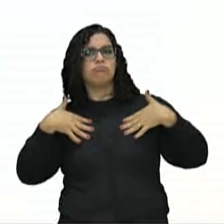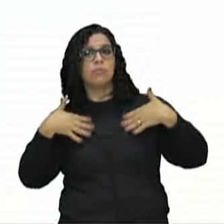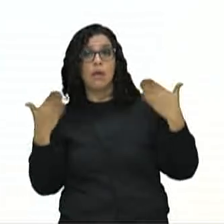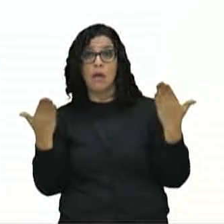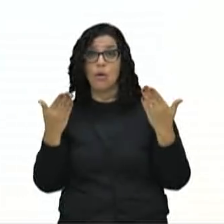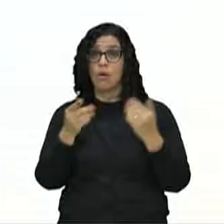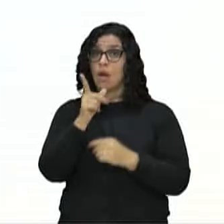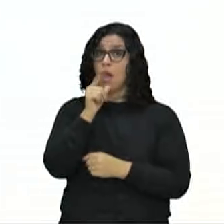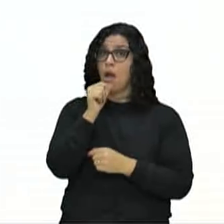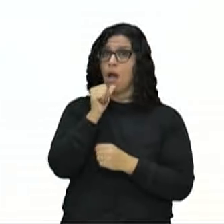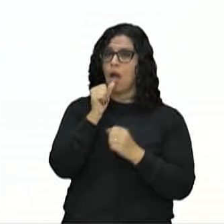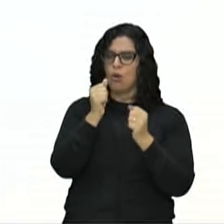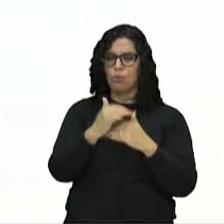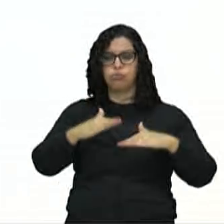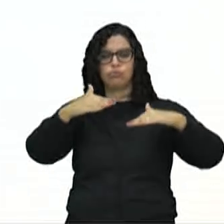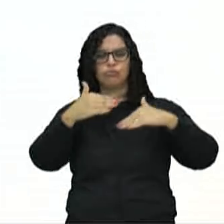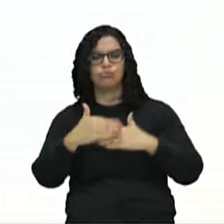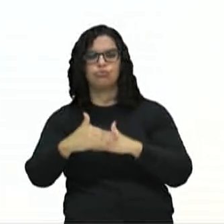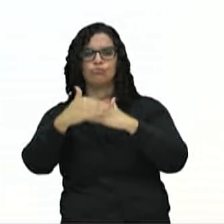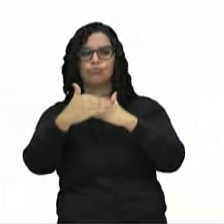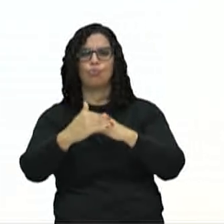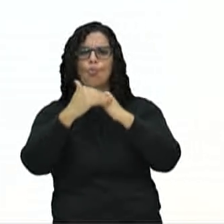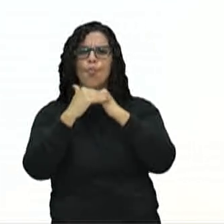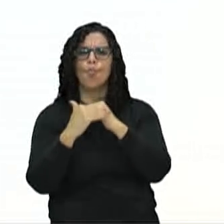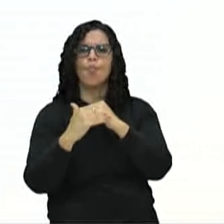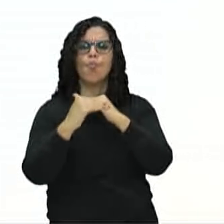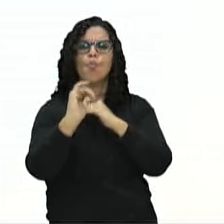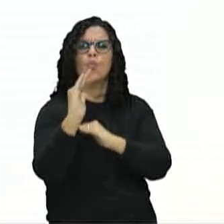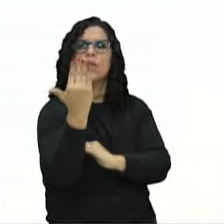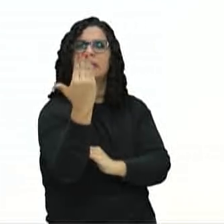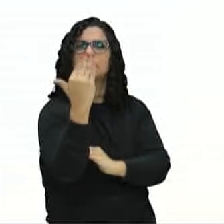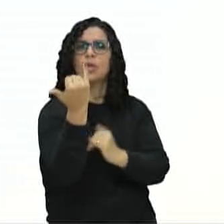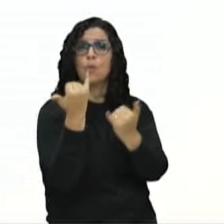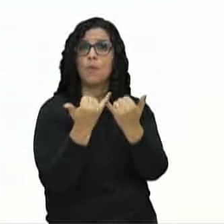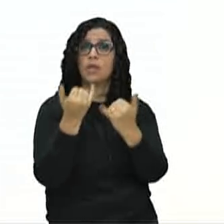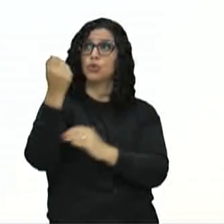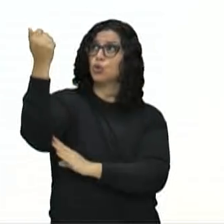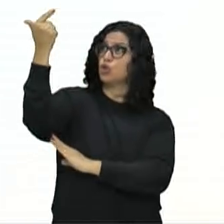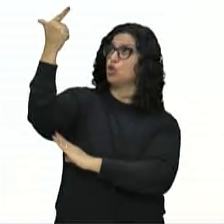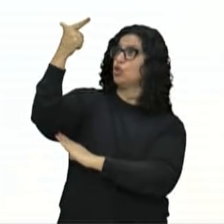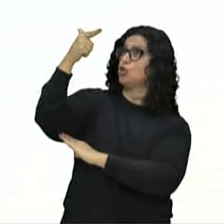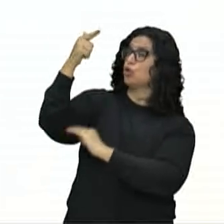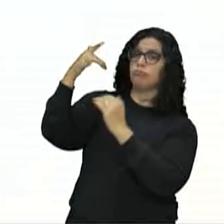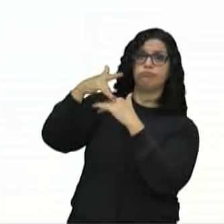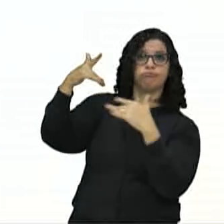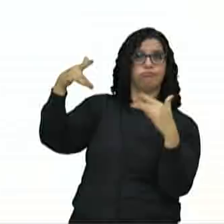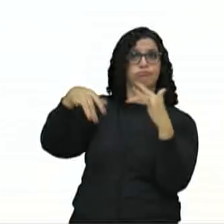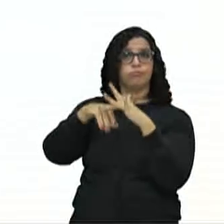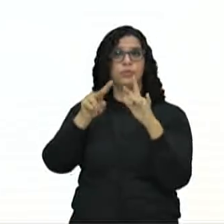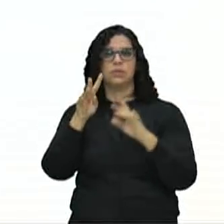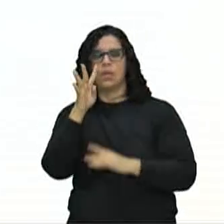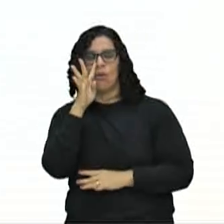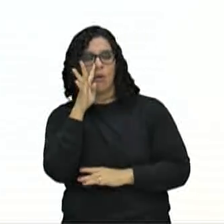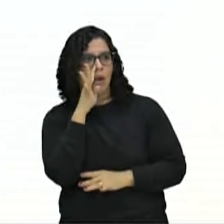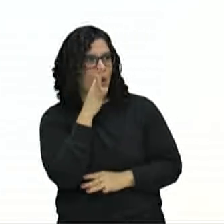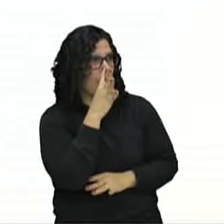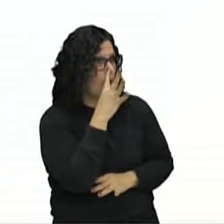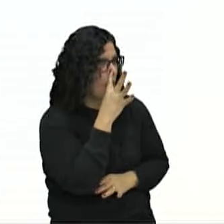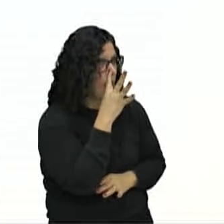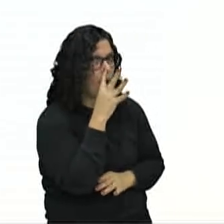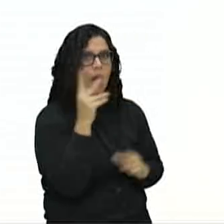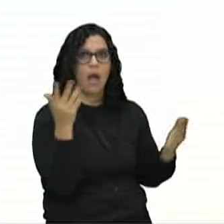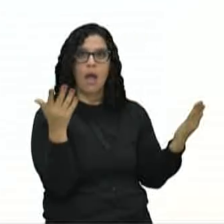as ondas lisas como um espelho e o sol radiante davam aos meus olhos